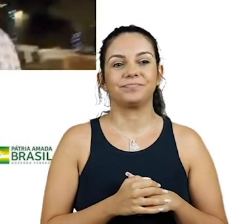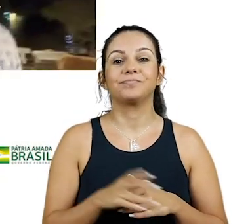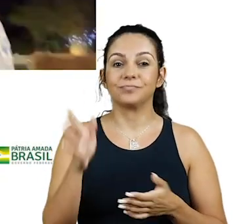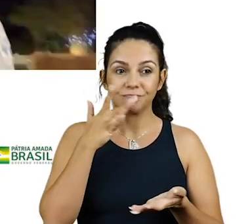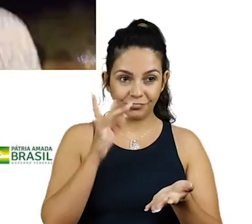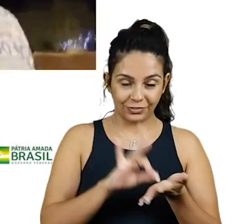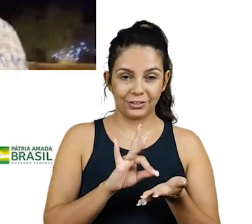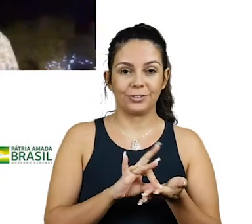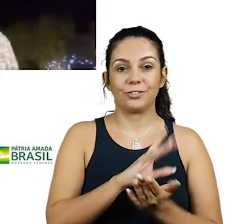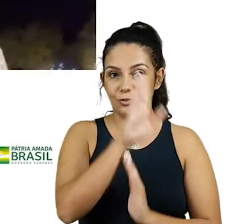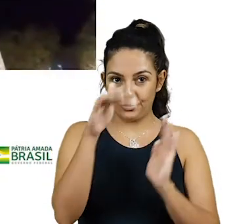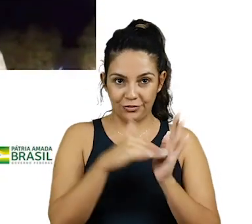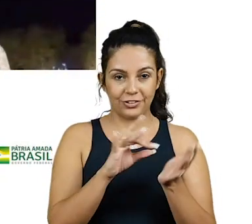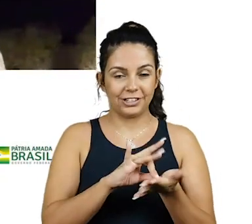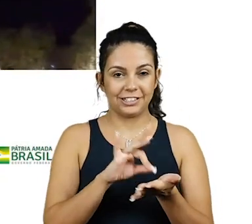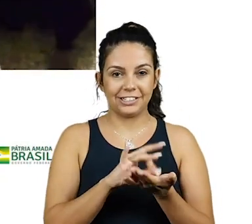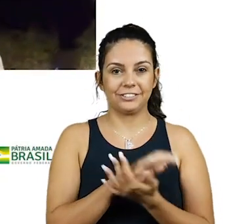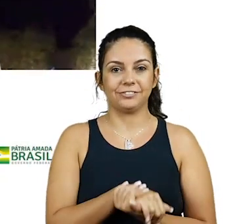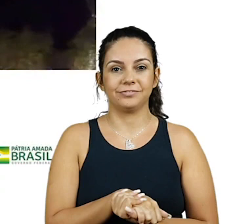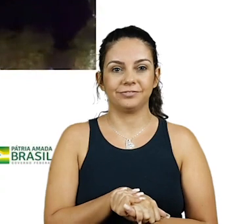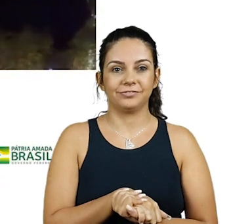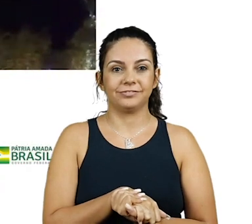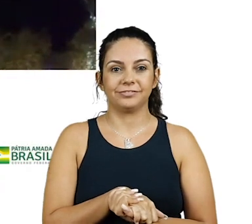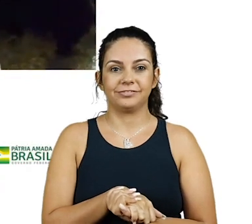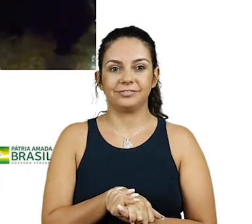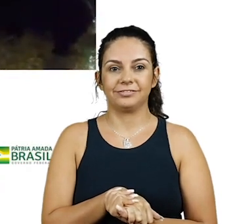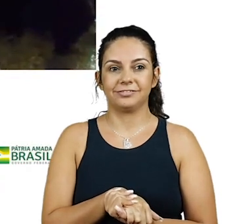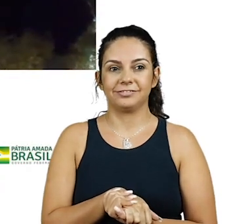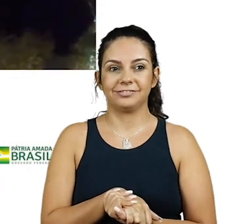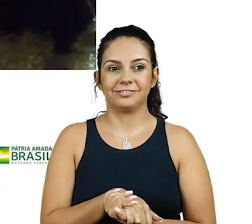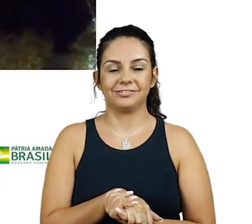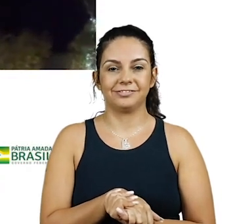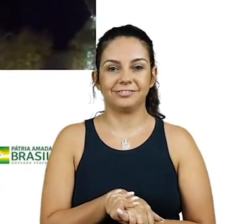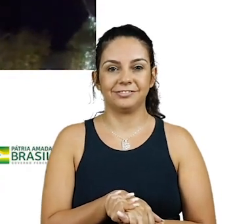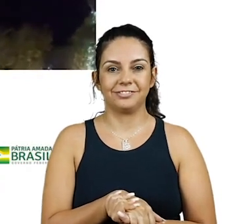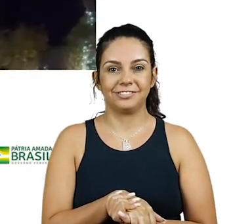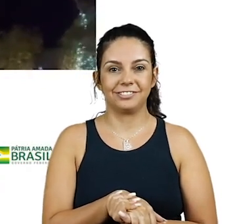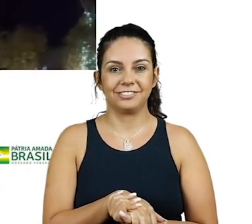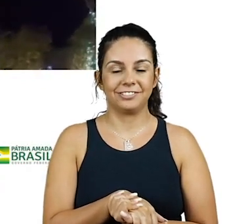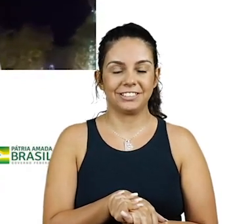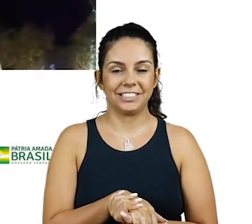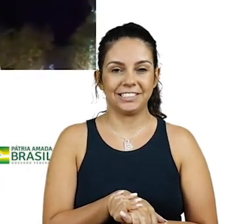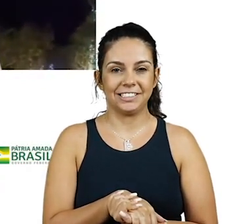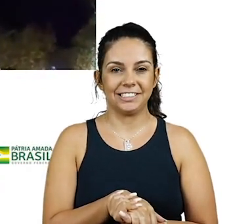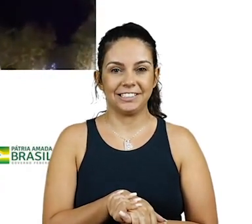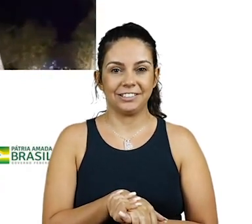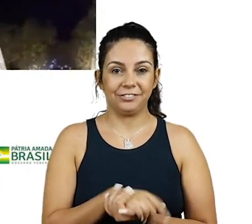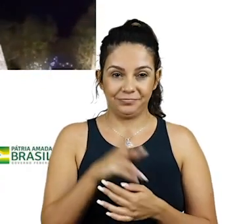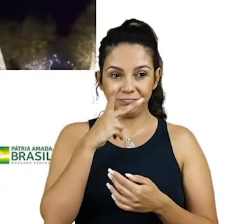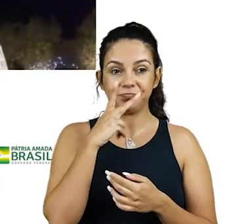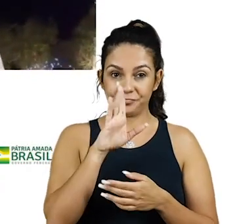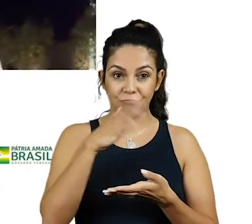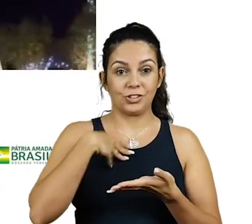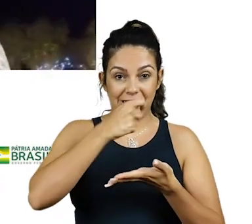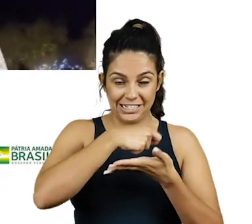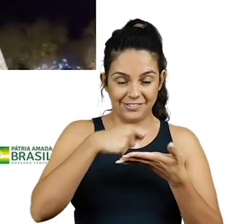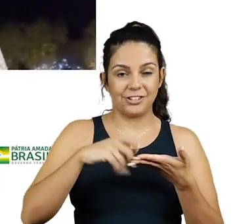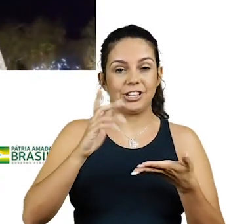E é verdade, total verdade. Isso, total com verdade. isso na cabeça, o que direito? Quer dizer que ele não está assim, está só assim? Mas já